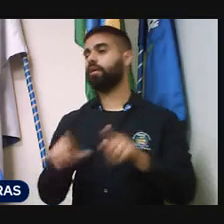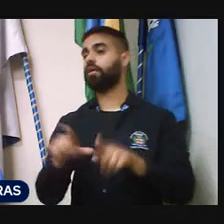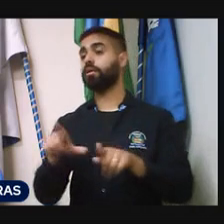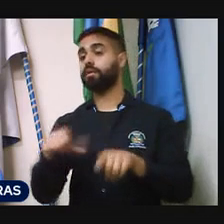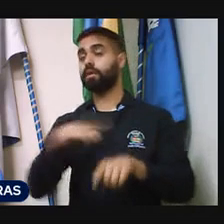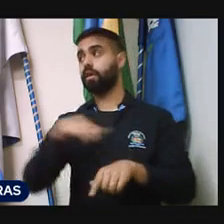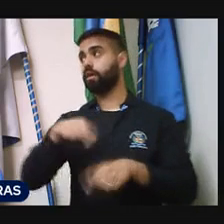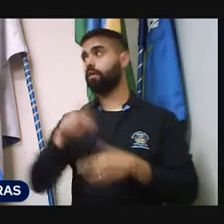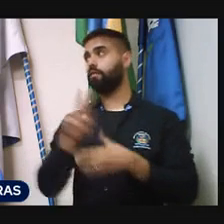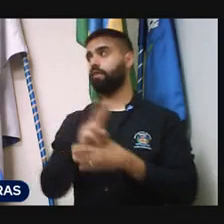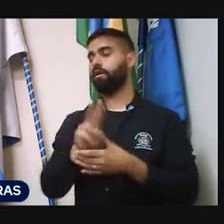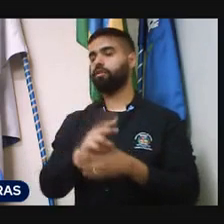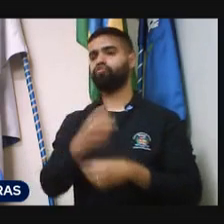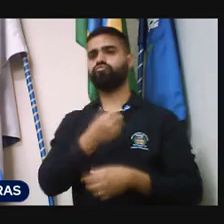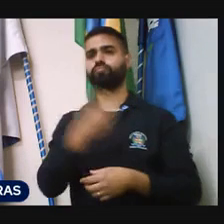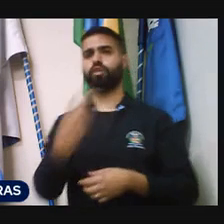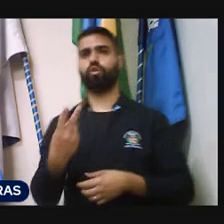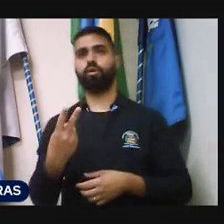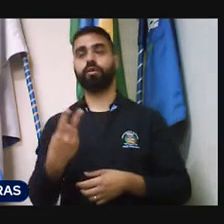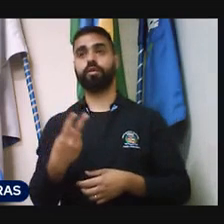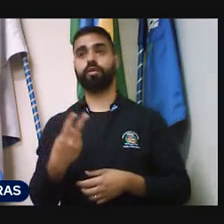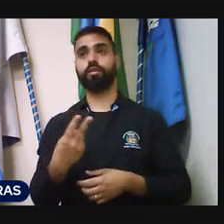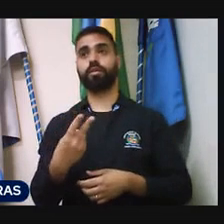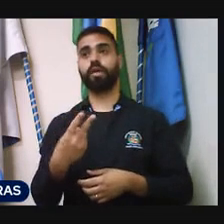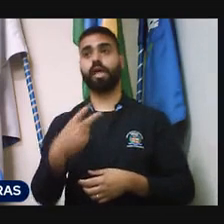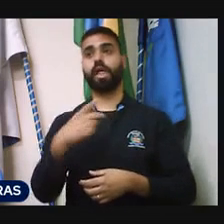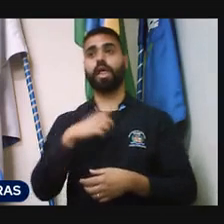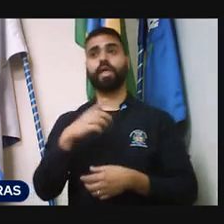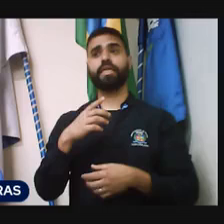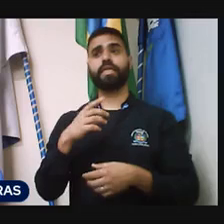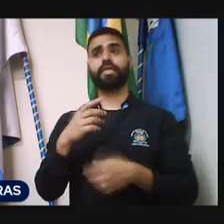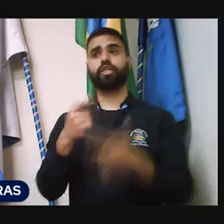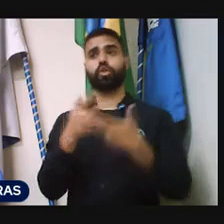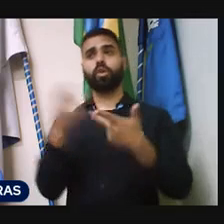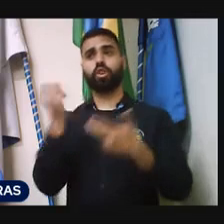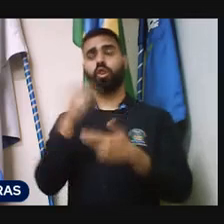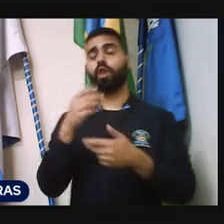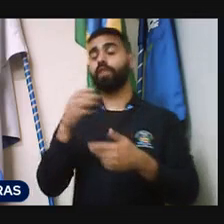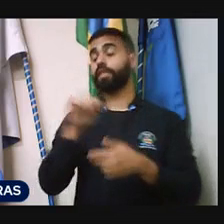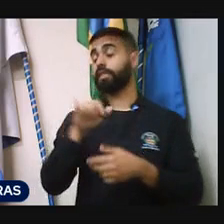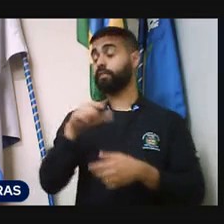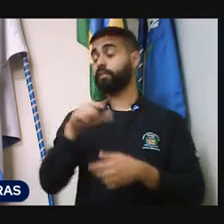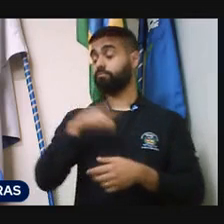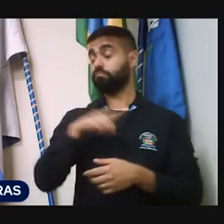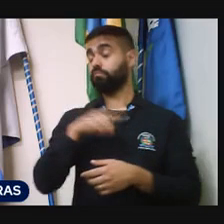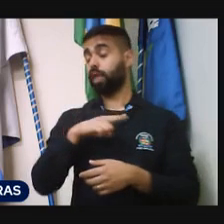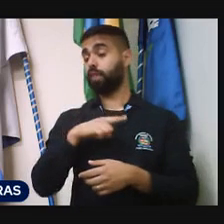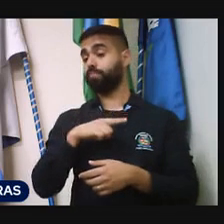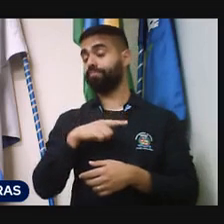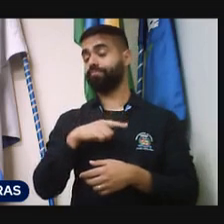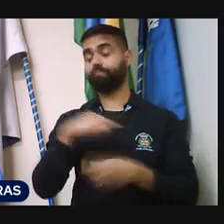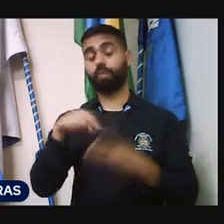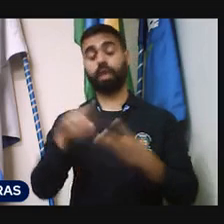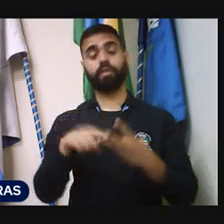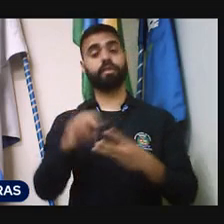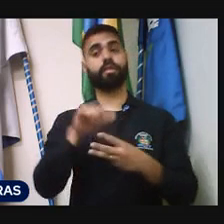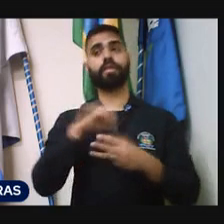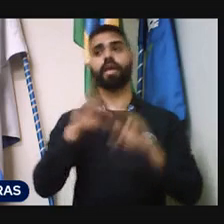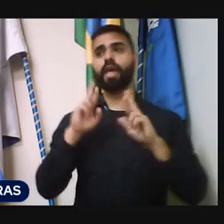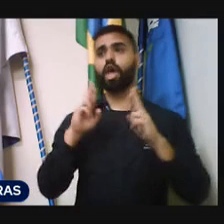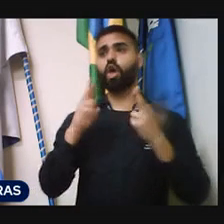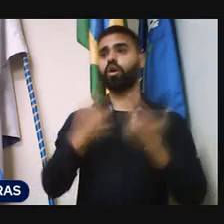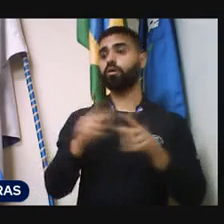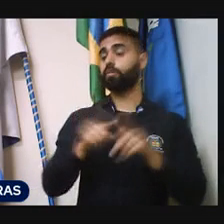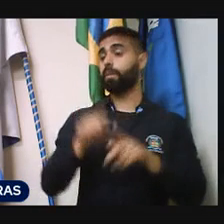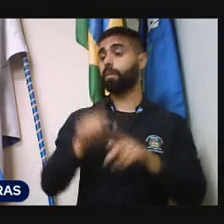de Valença número 2 atualizações sendo feitas se sim em que faz estava a reuniões periódicas e Participação